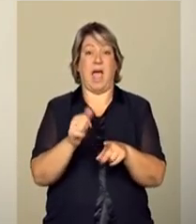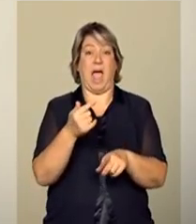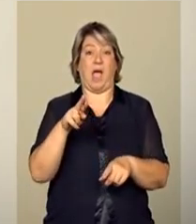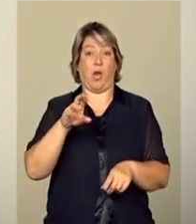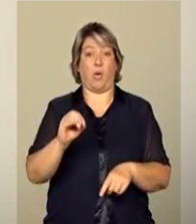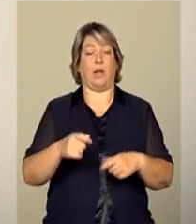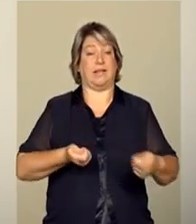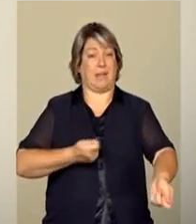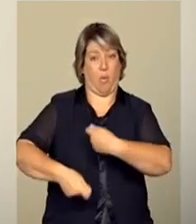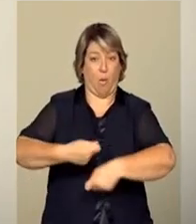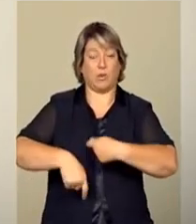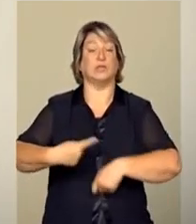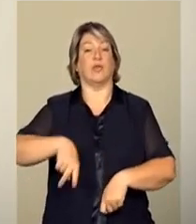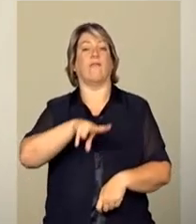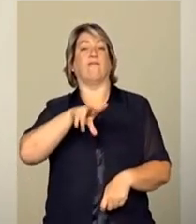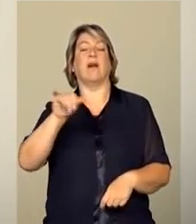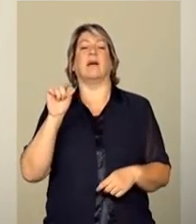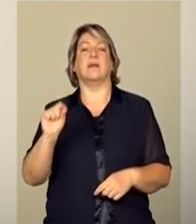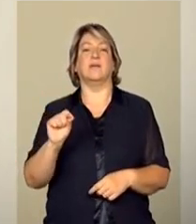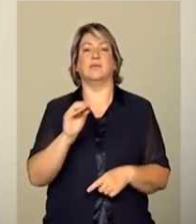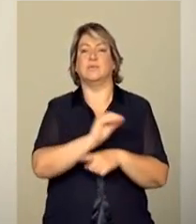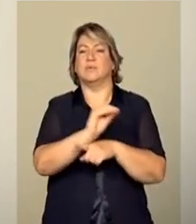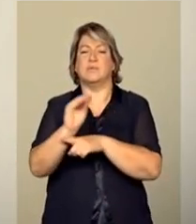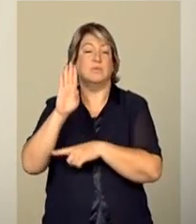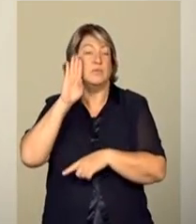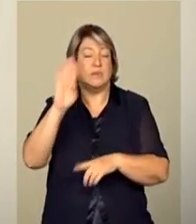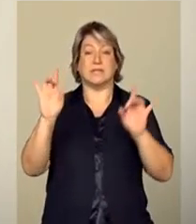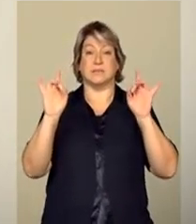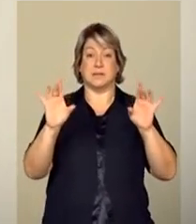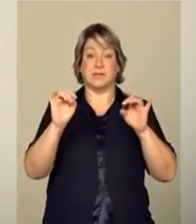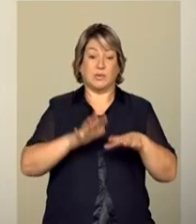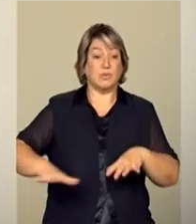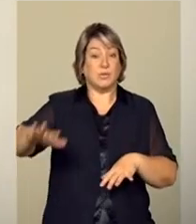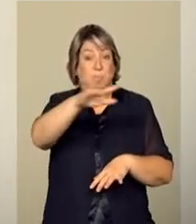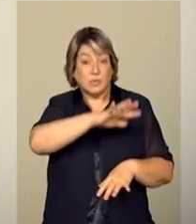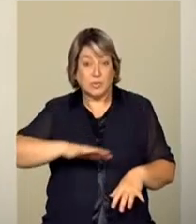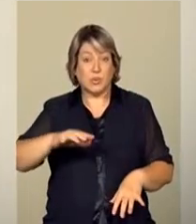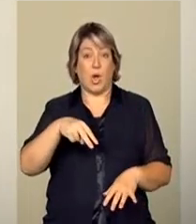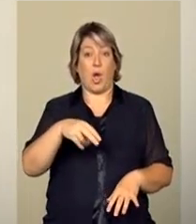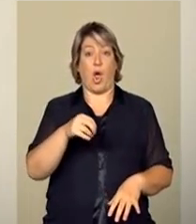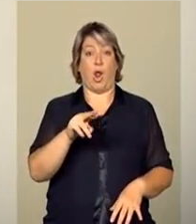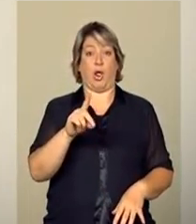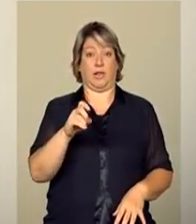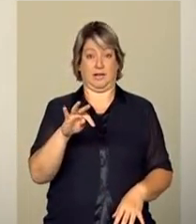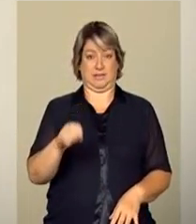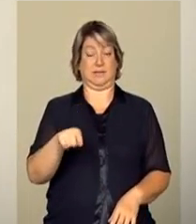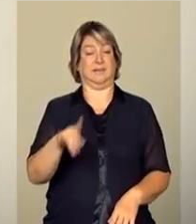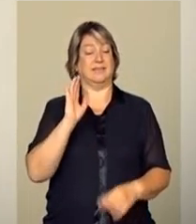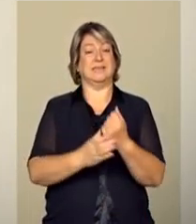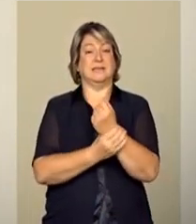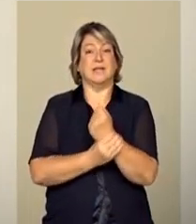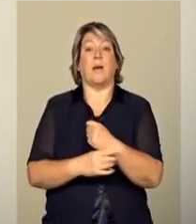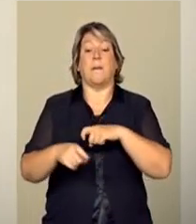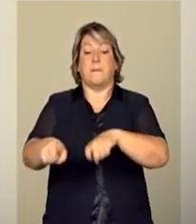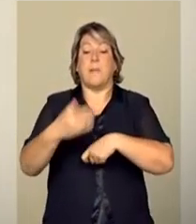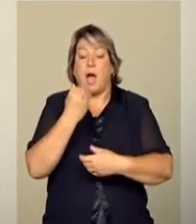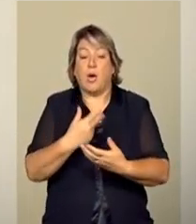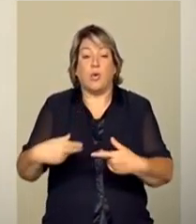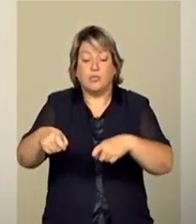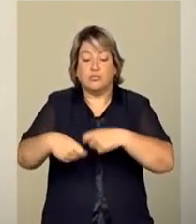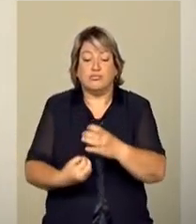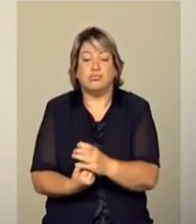vamos contemplar em especial o nordeste focando na sua segurança produtiva